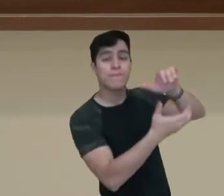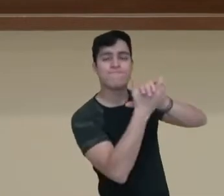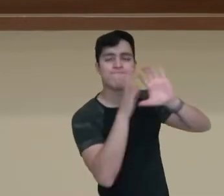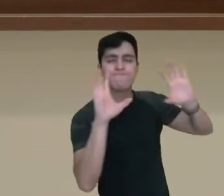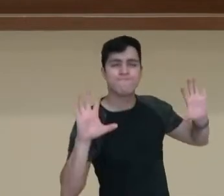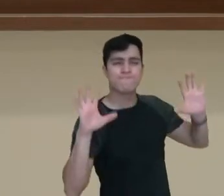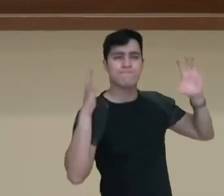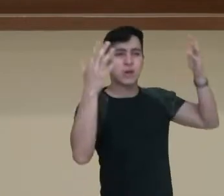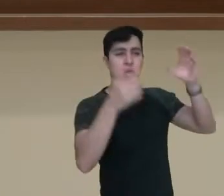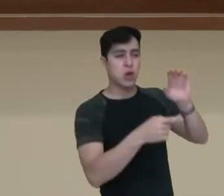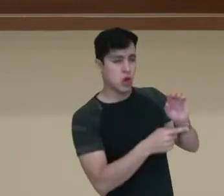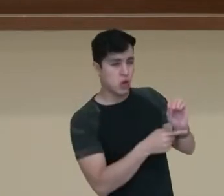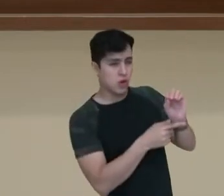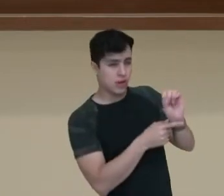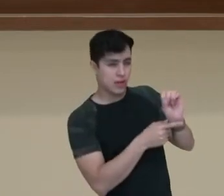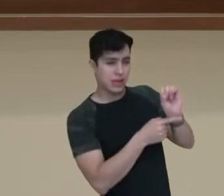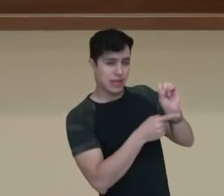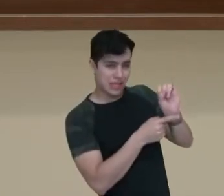OIT fez